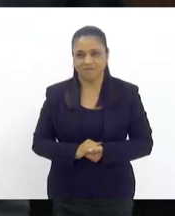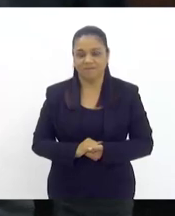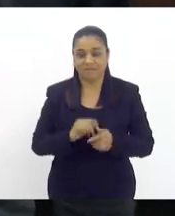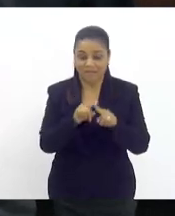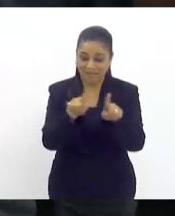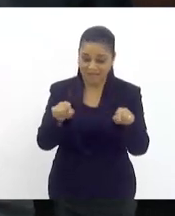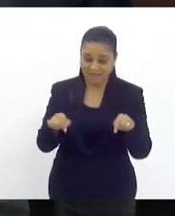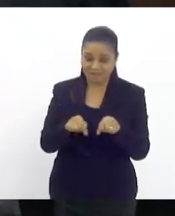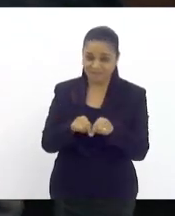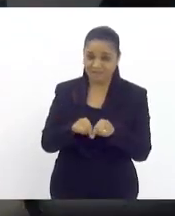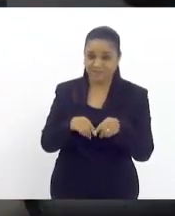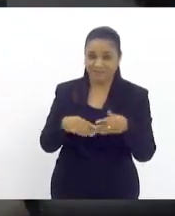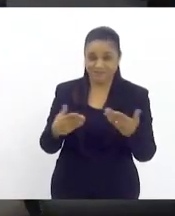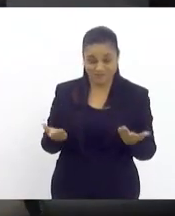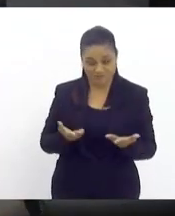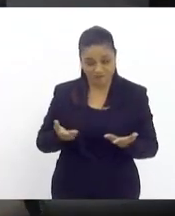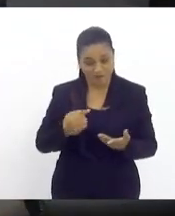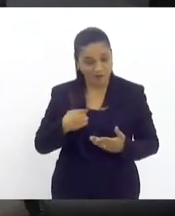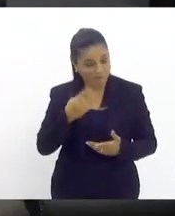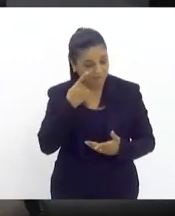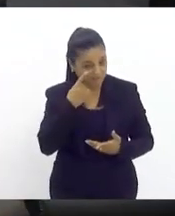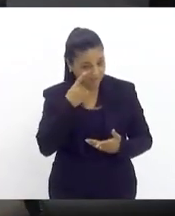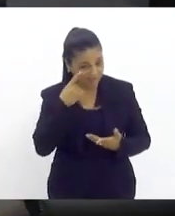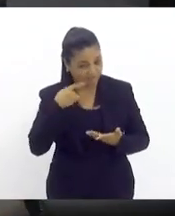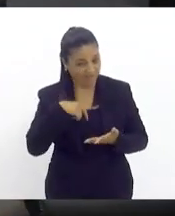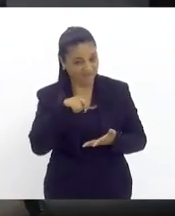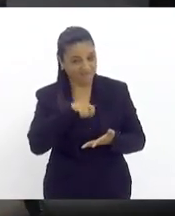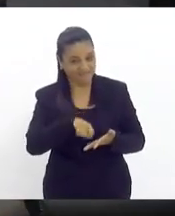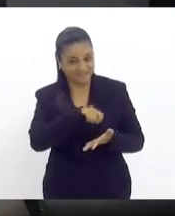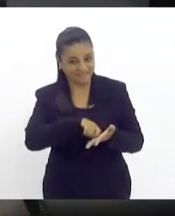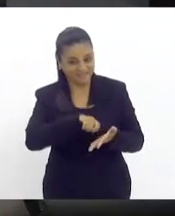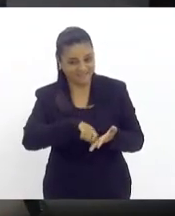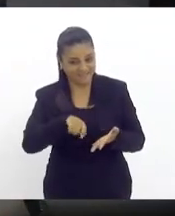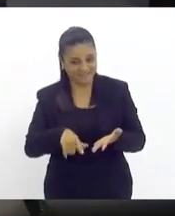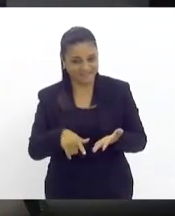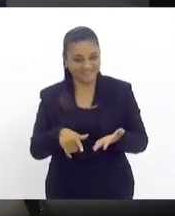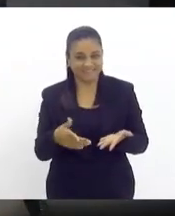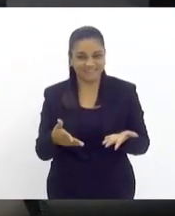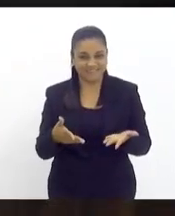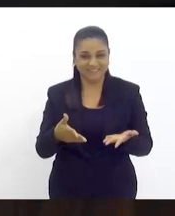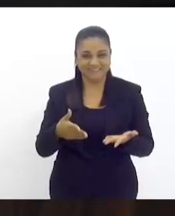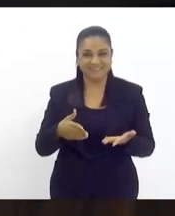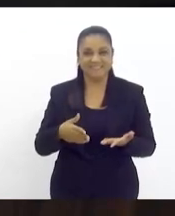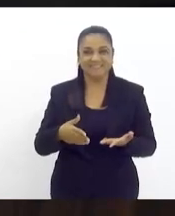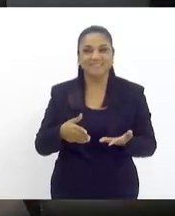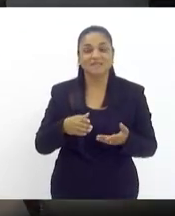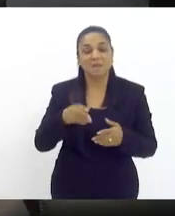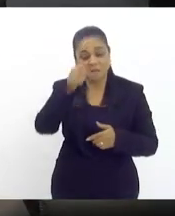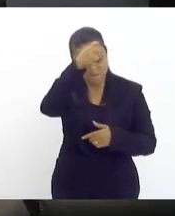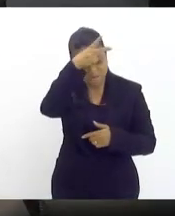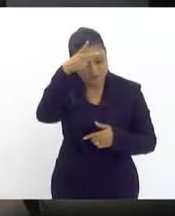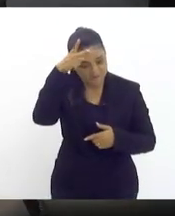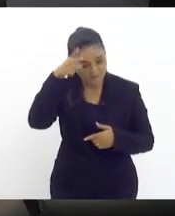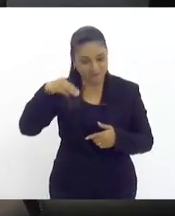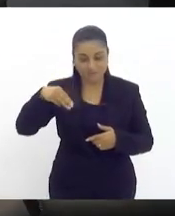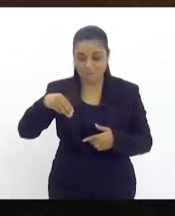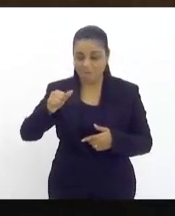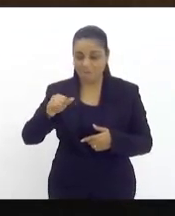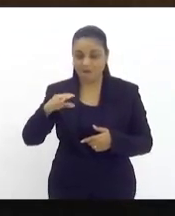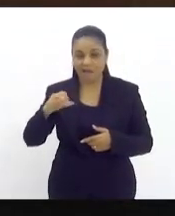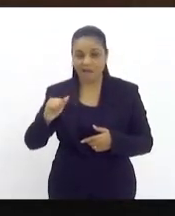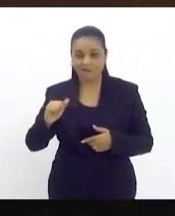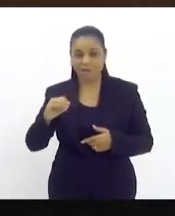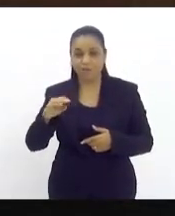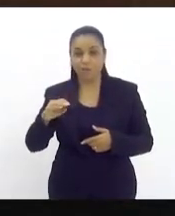vai cantar hoje hein presta atenção não é presente de prefeito de Macuco me passaram que ela